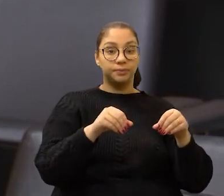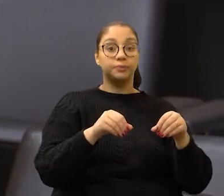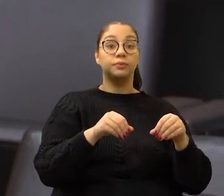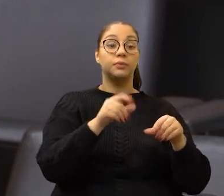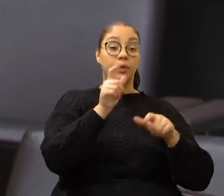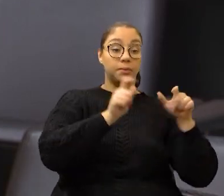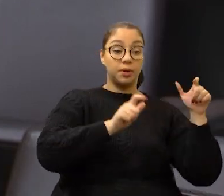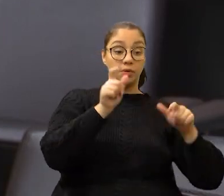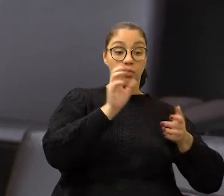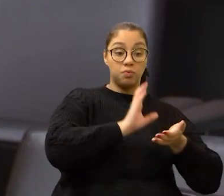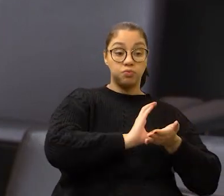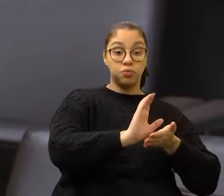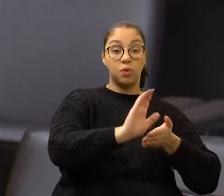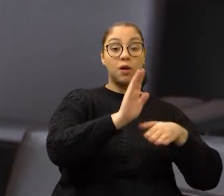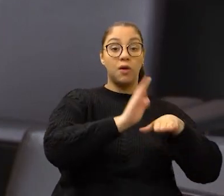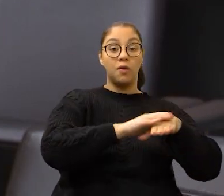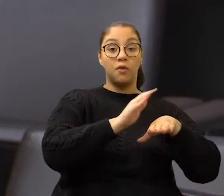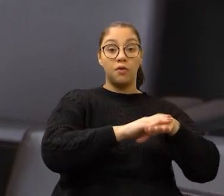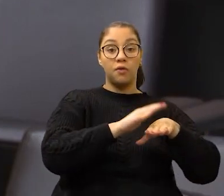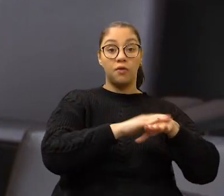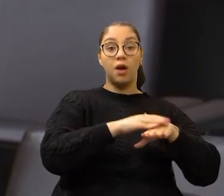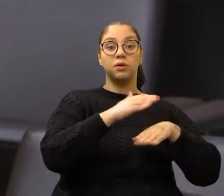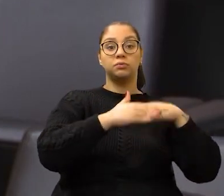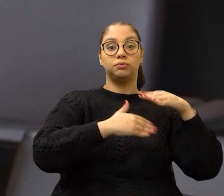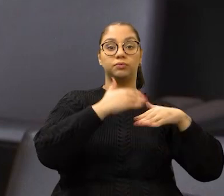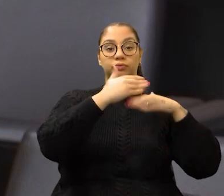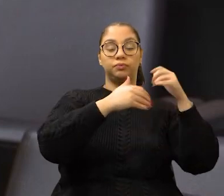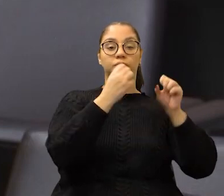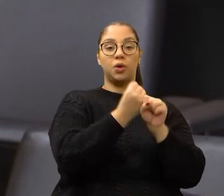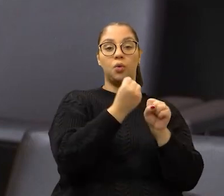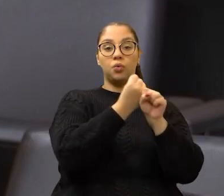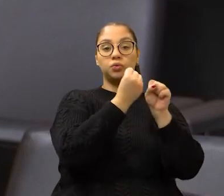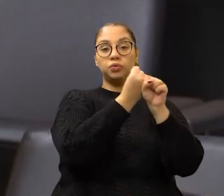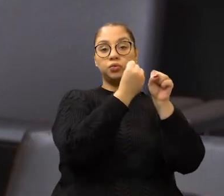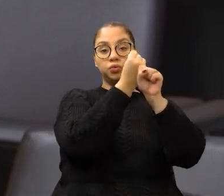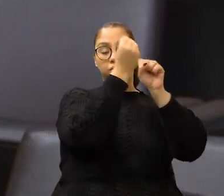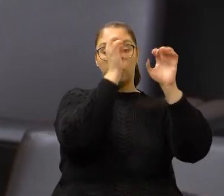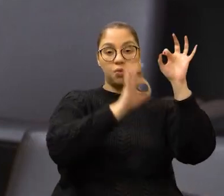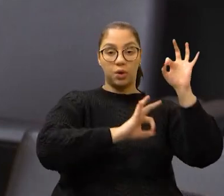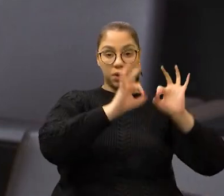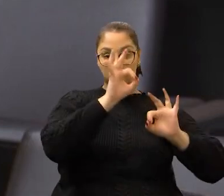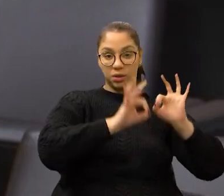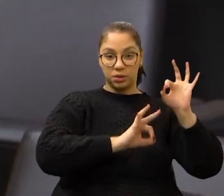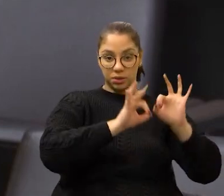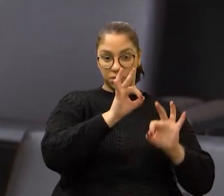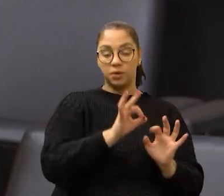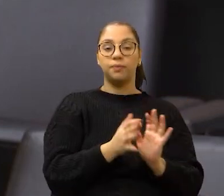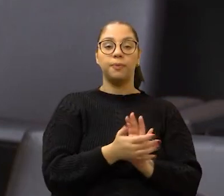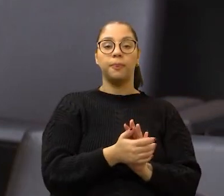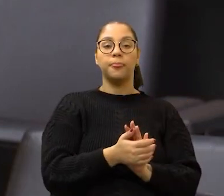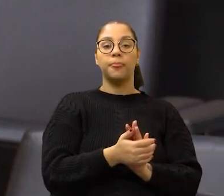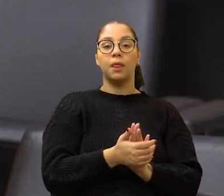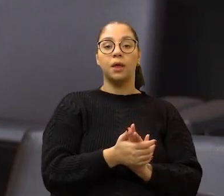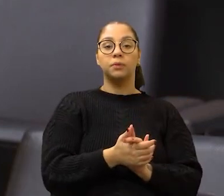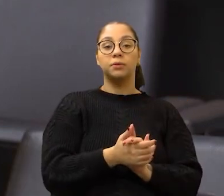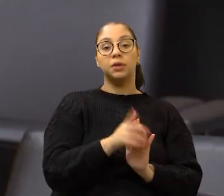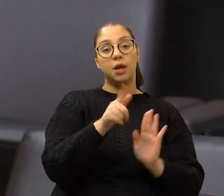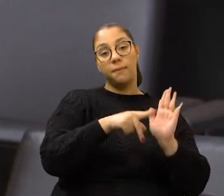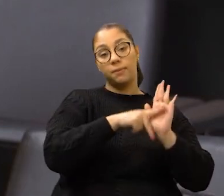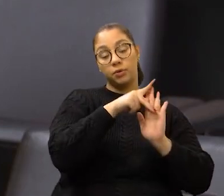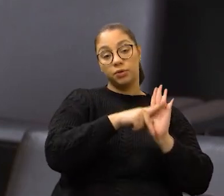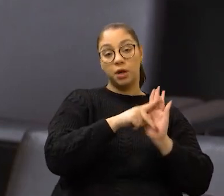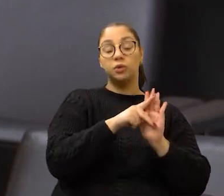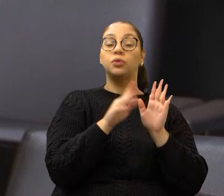e os investidores entram fazendo toda a construção, toda a organização